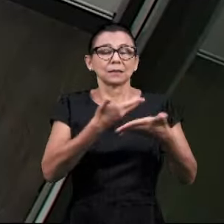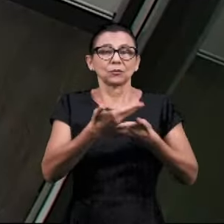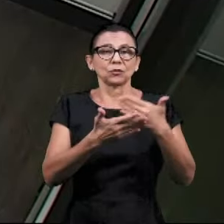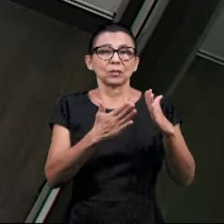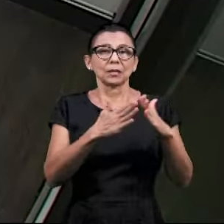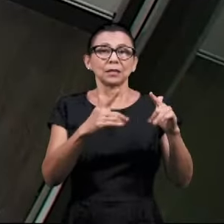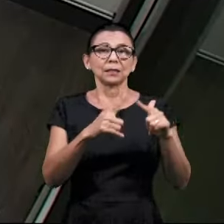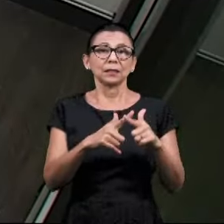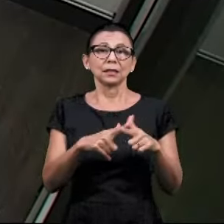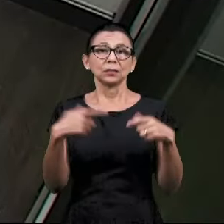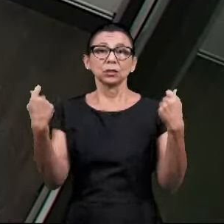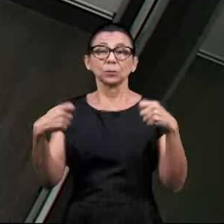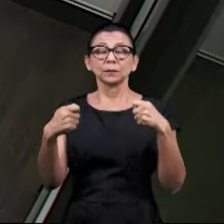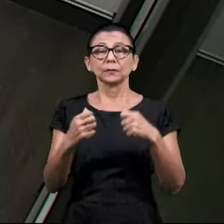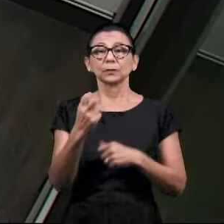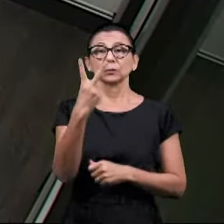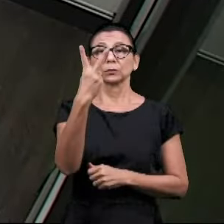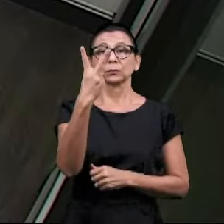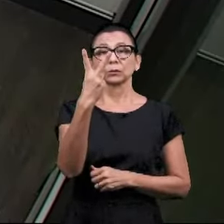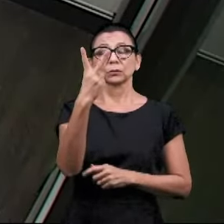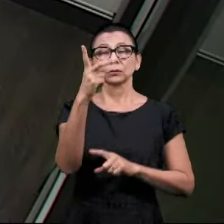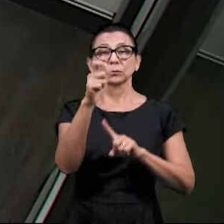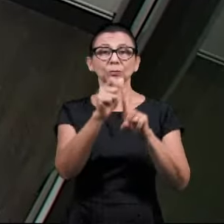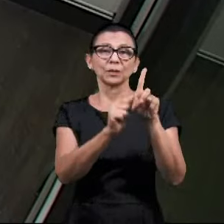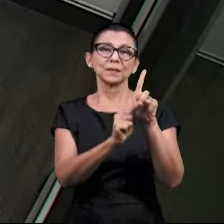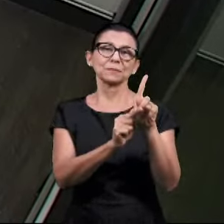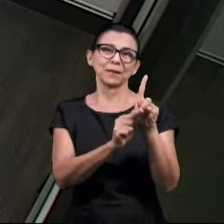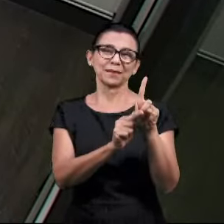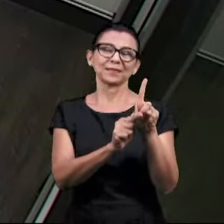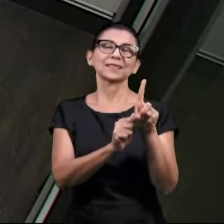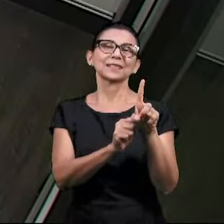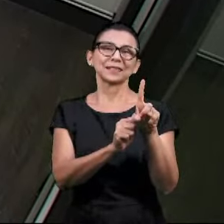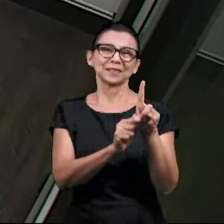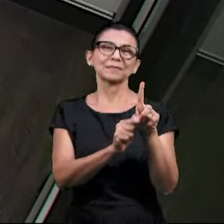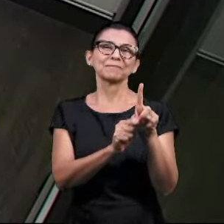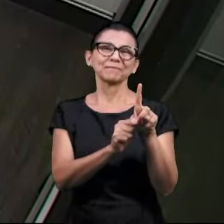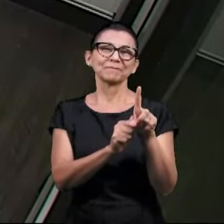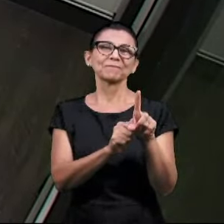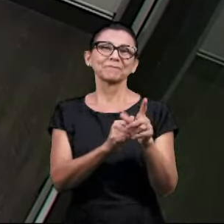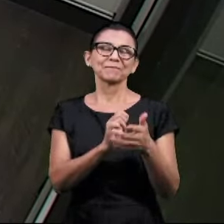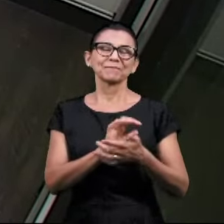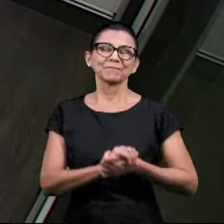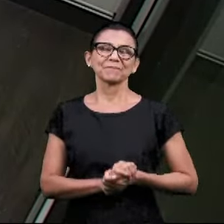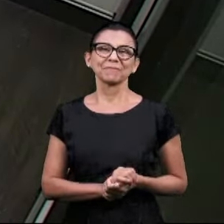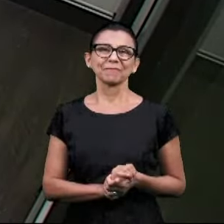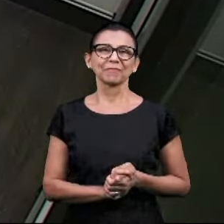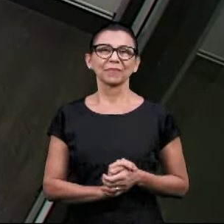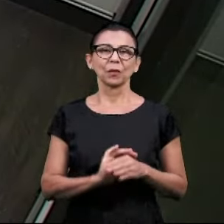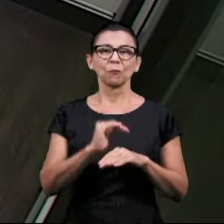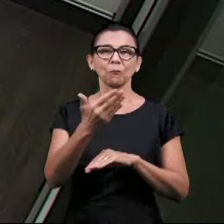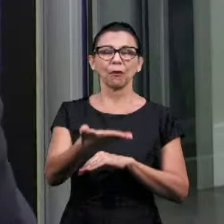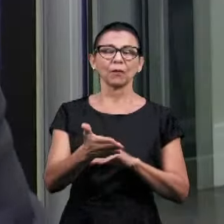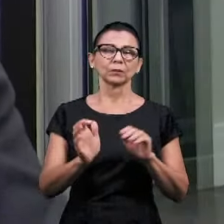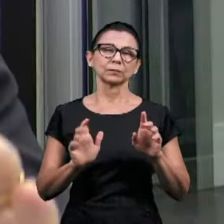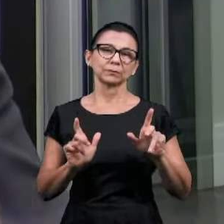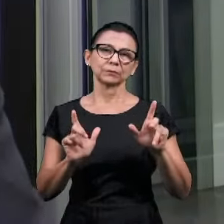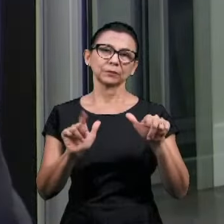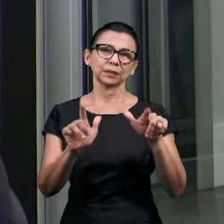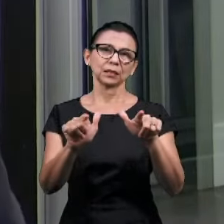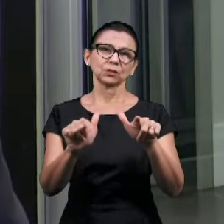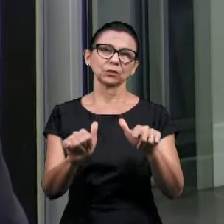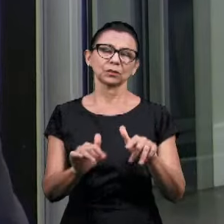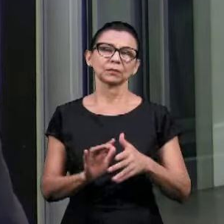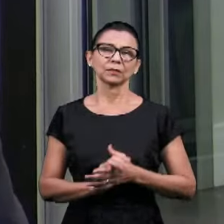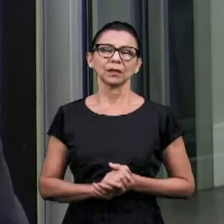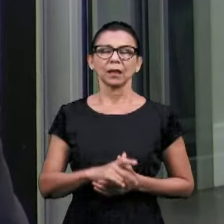perdão, 2 meses, né, dessa viagem. E preocupa, mas o Senhor supre,